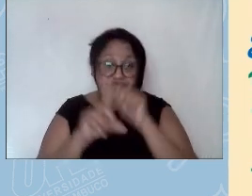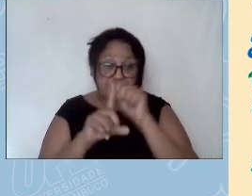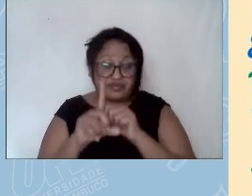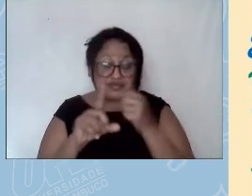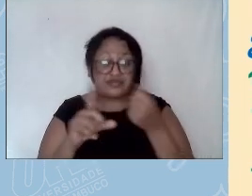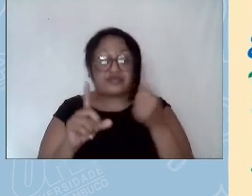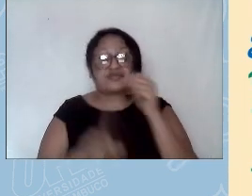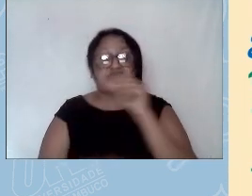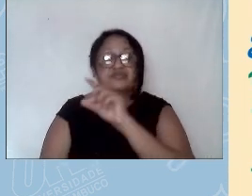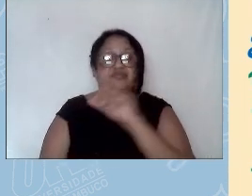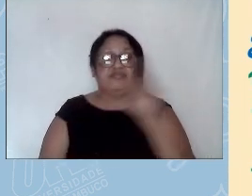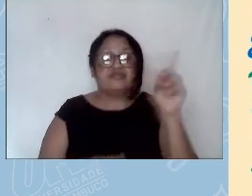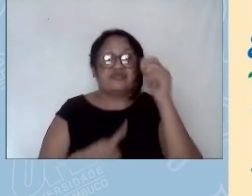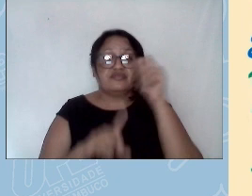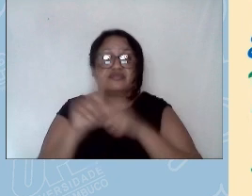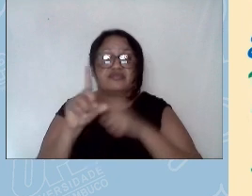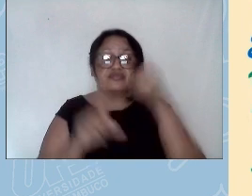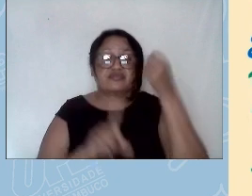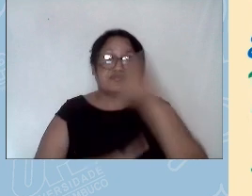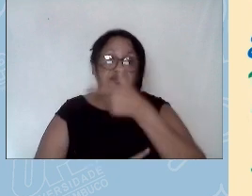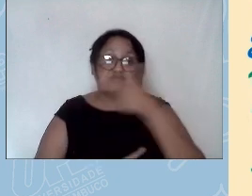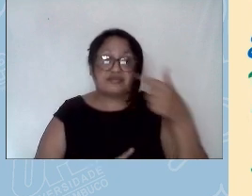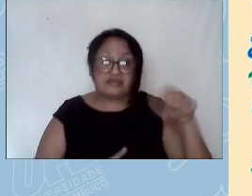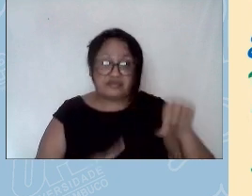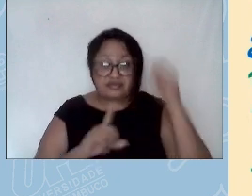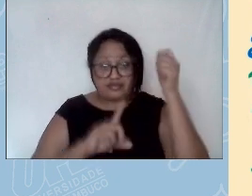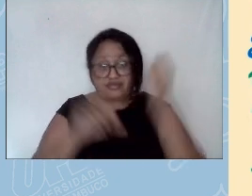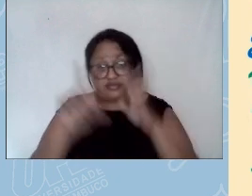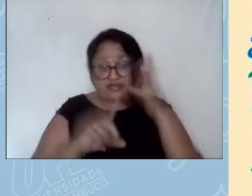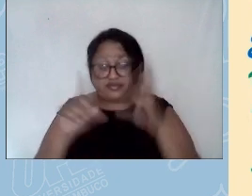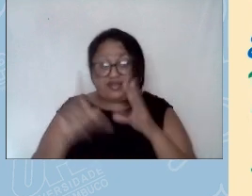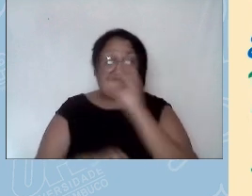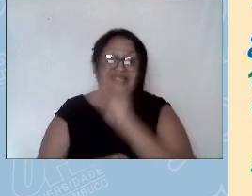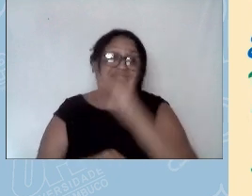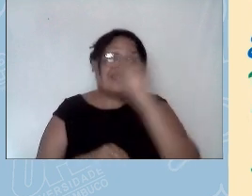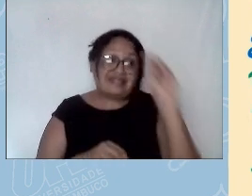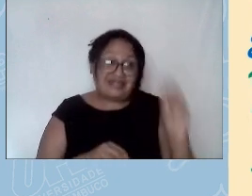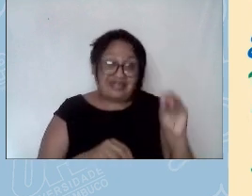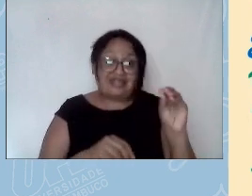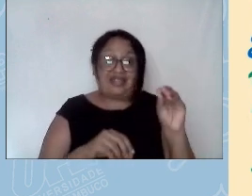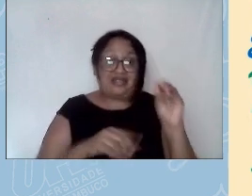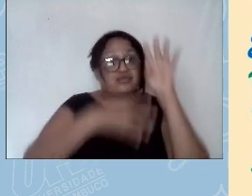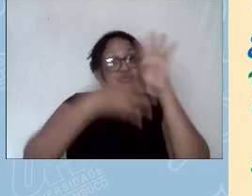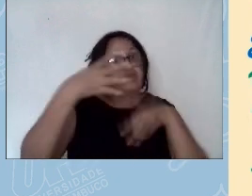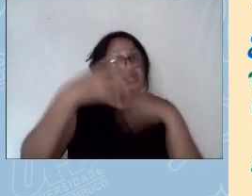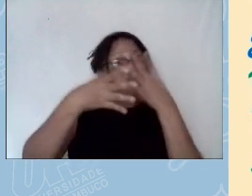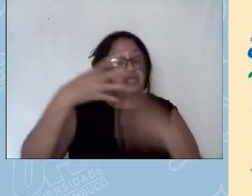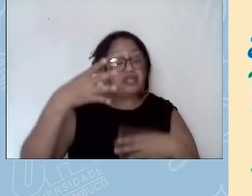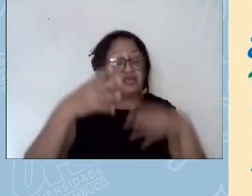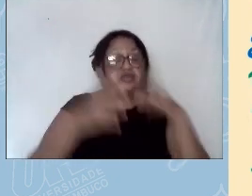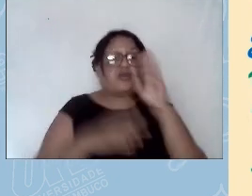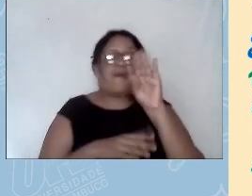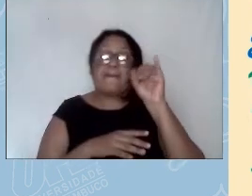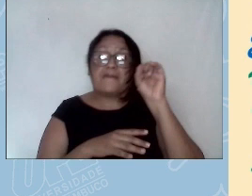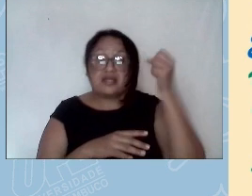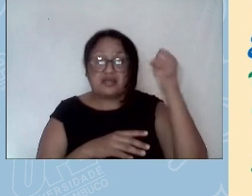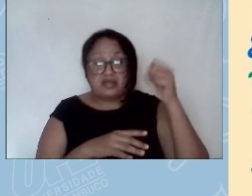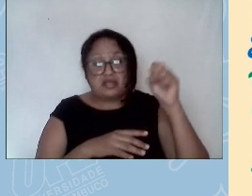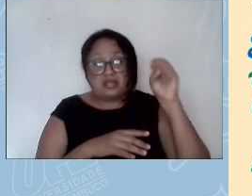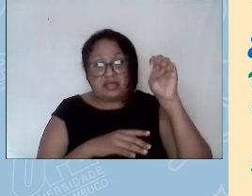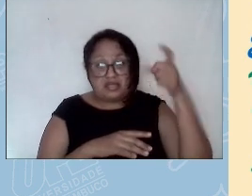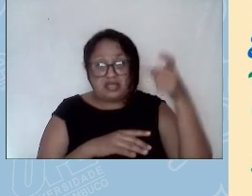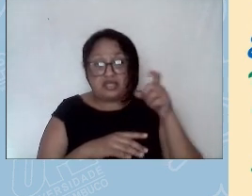fevereiro é justamente aquele dia que é acrescentado nos anos bissexto então isso não iria influenciar na resolução